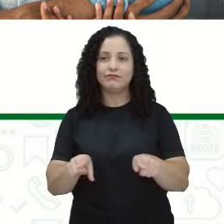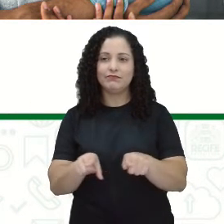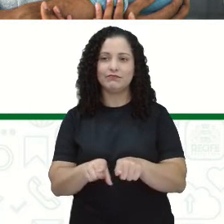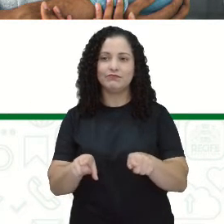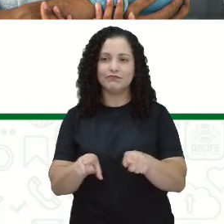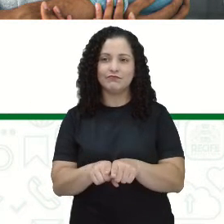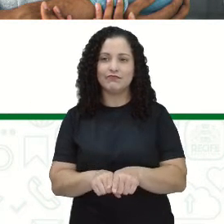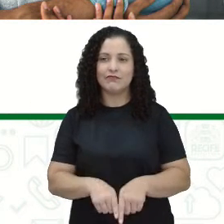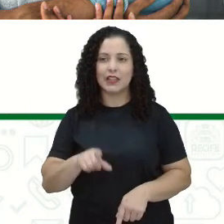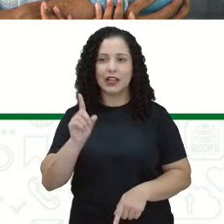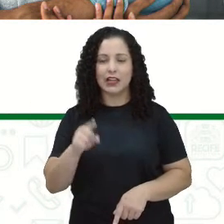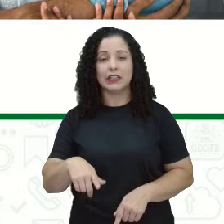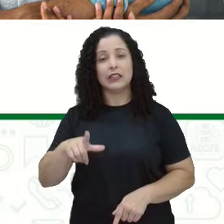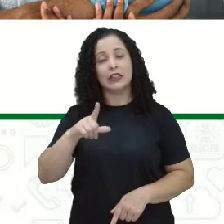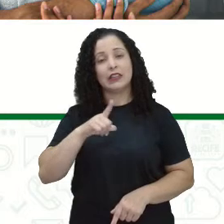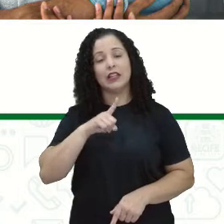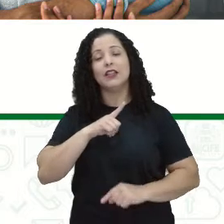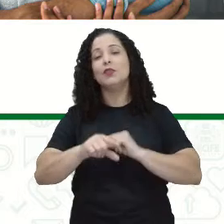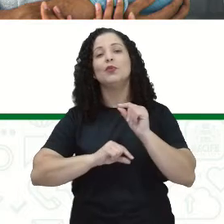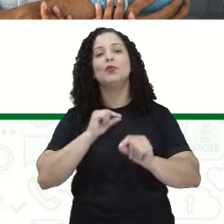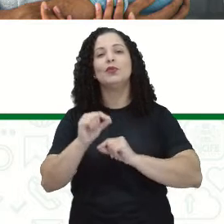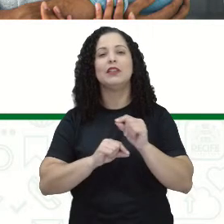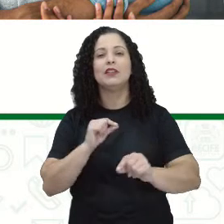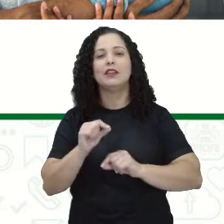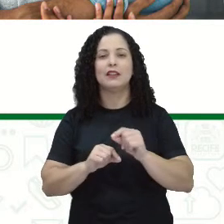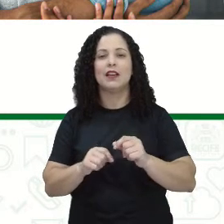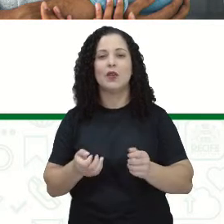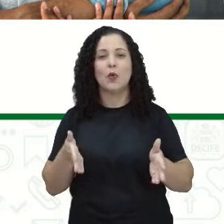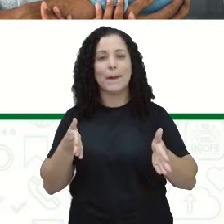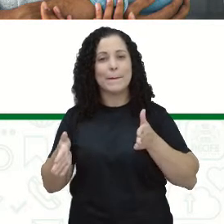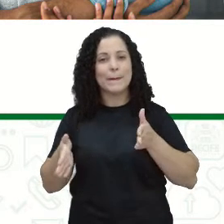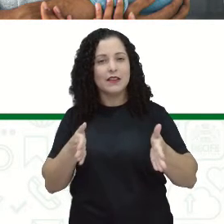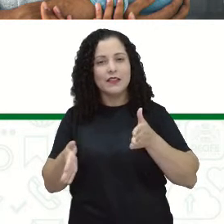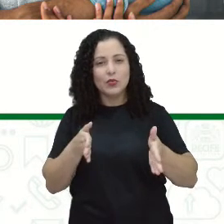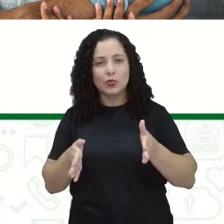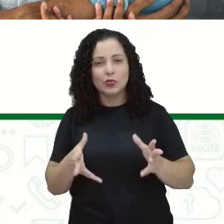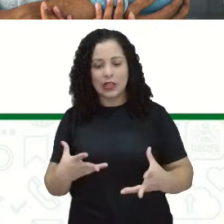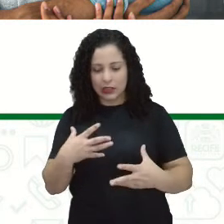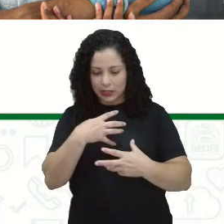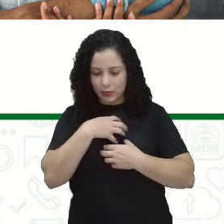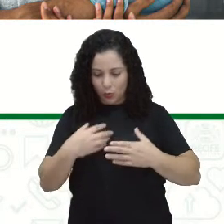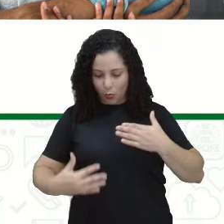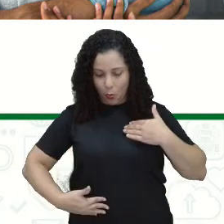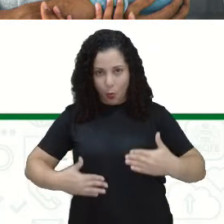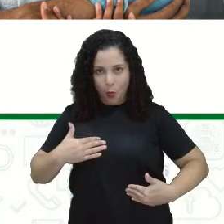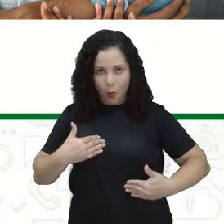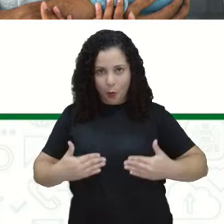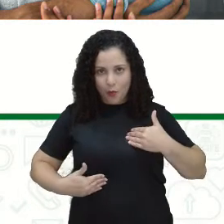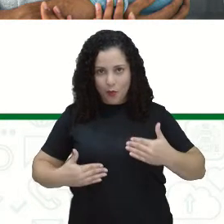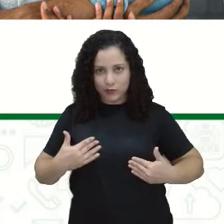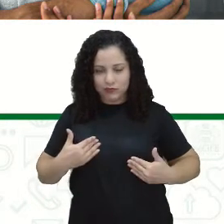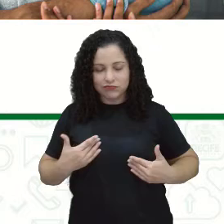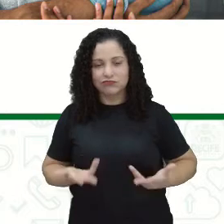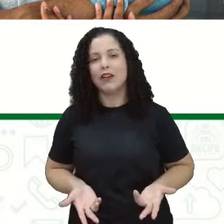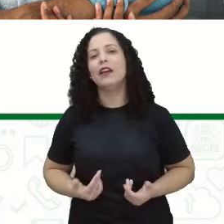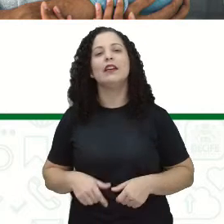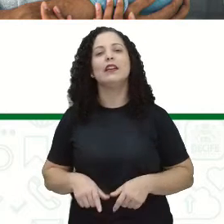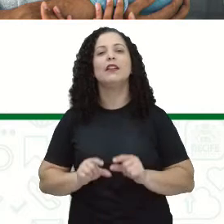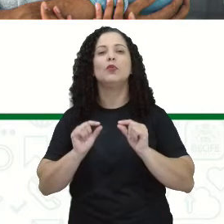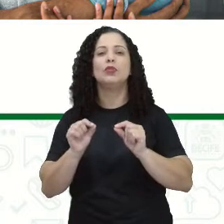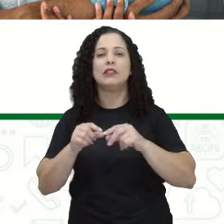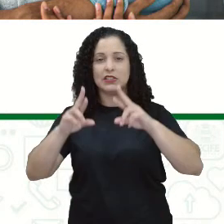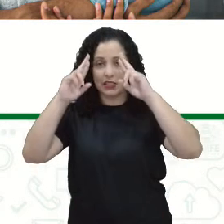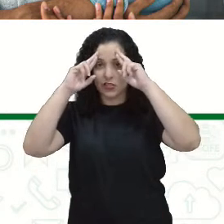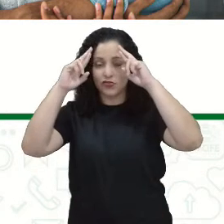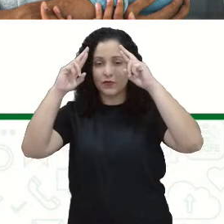da adolescência para a idade adulta, a sexualidade, tá? Então, a gente tem que pensar cada vez mais o respeito